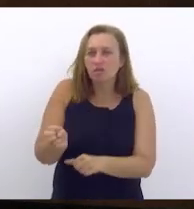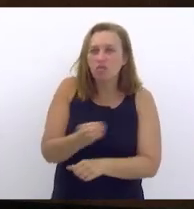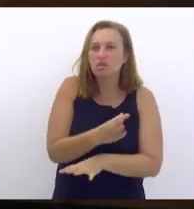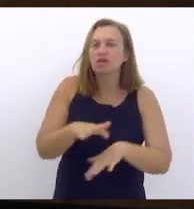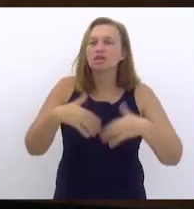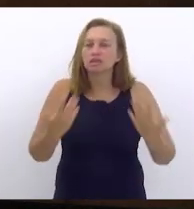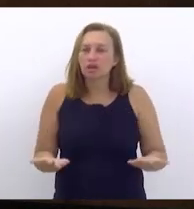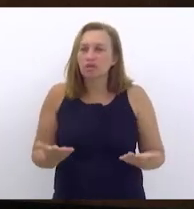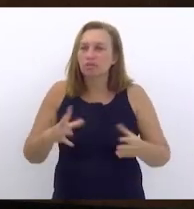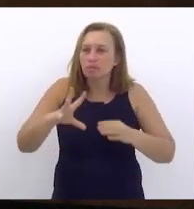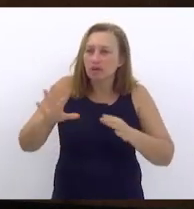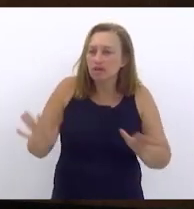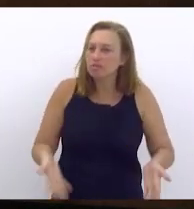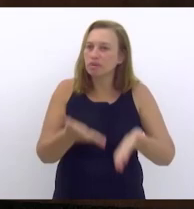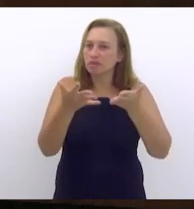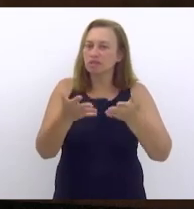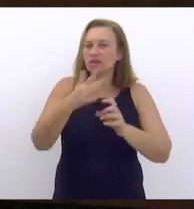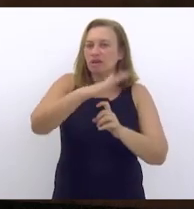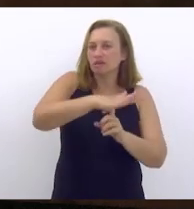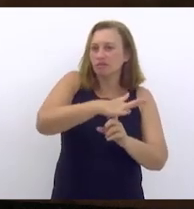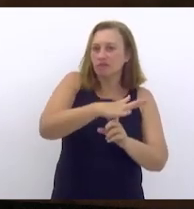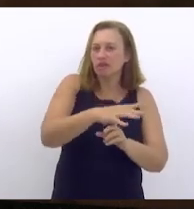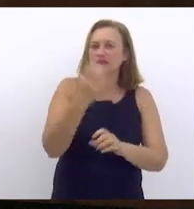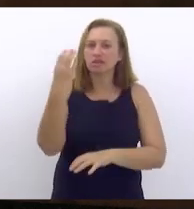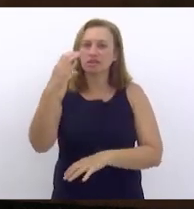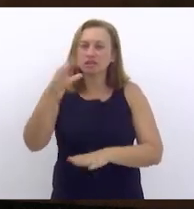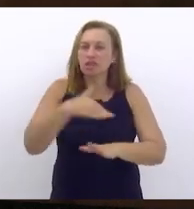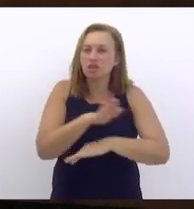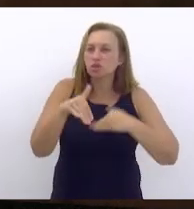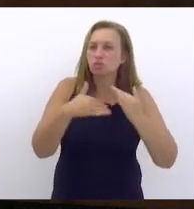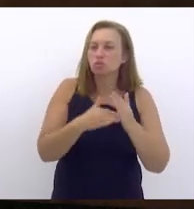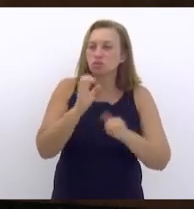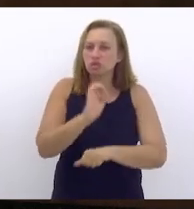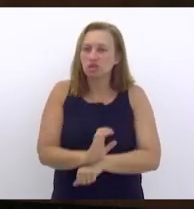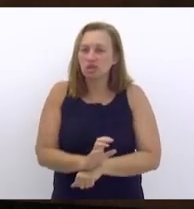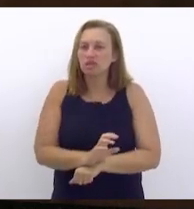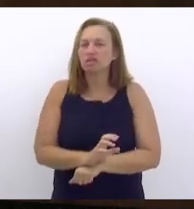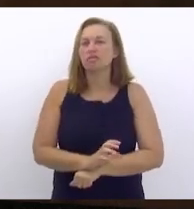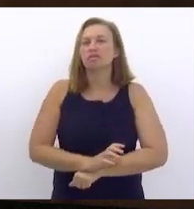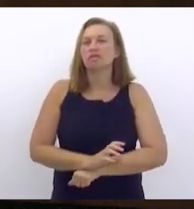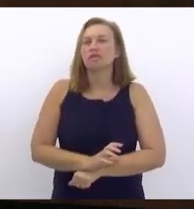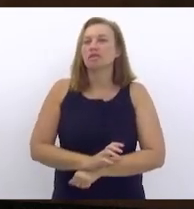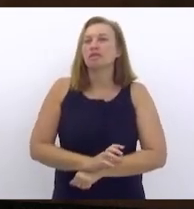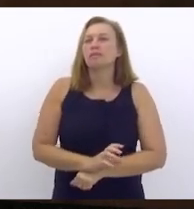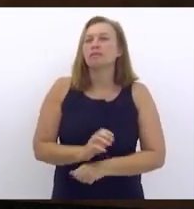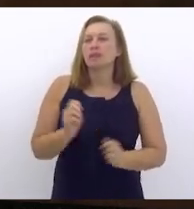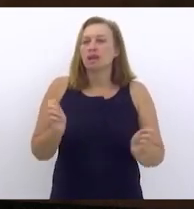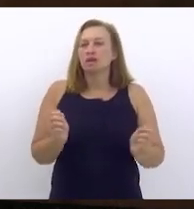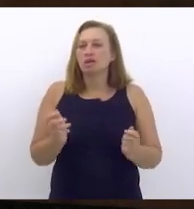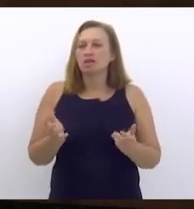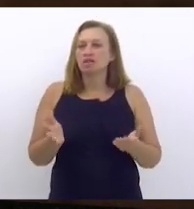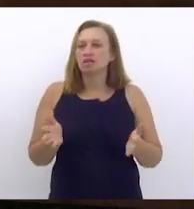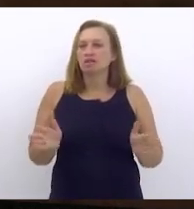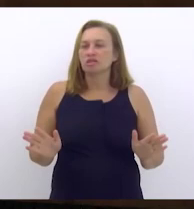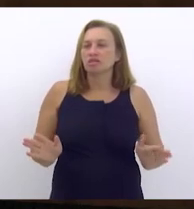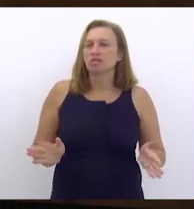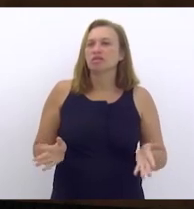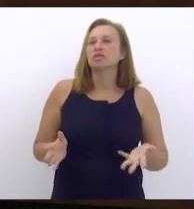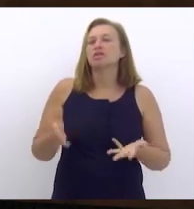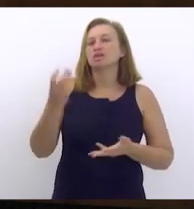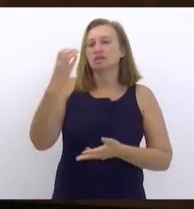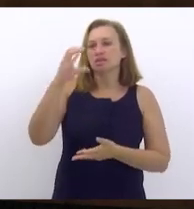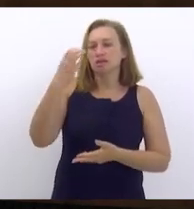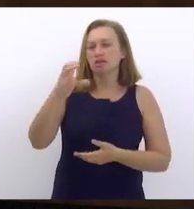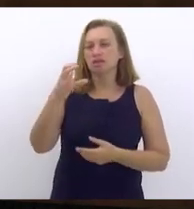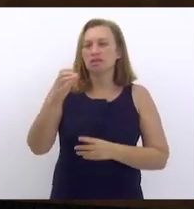Então, para impulsionar feiras de ciências em todo o estado, ou seja, vai propiciar a popularização da ciência, tecnologia e